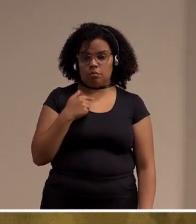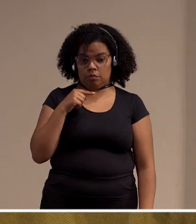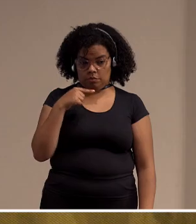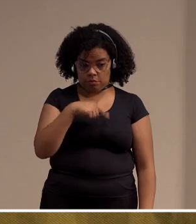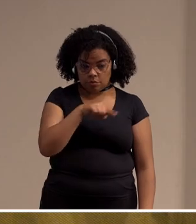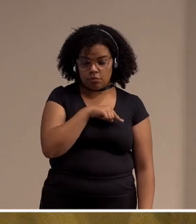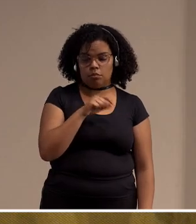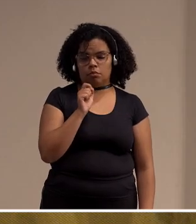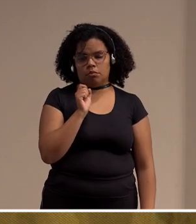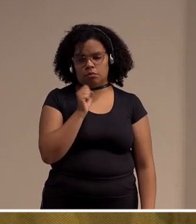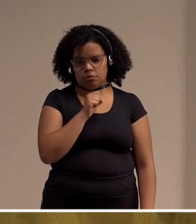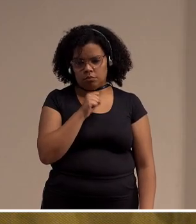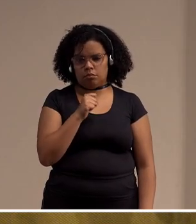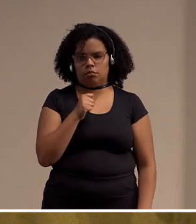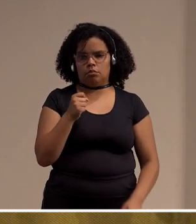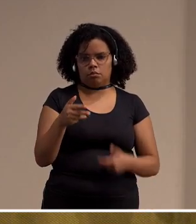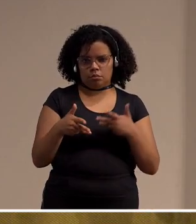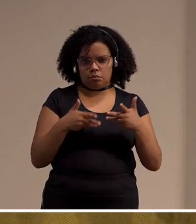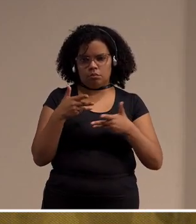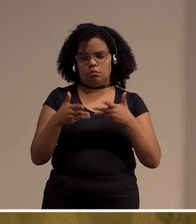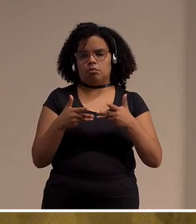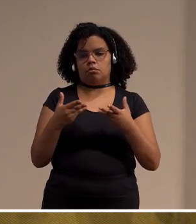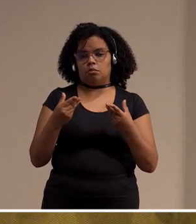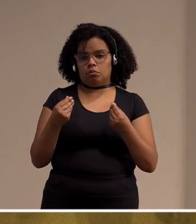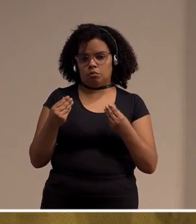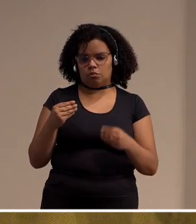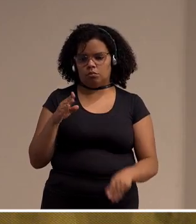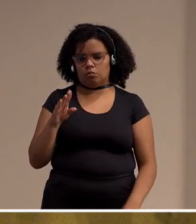vara demasiado alta, não sei se isso como traduzir.